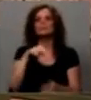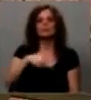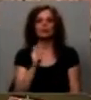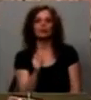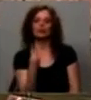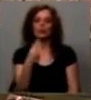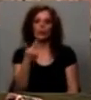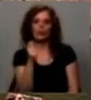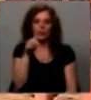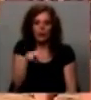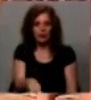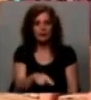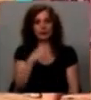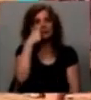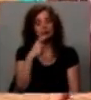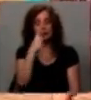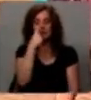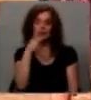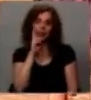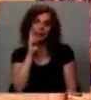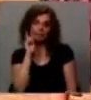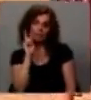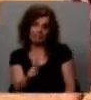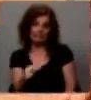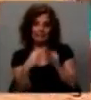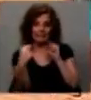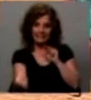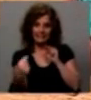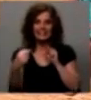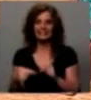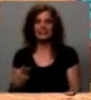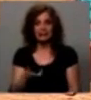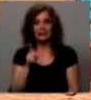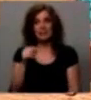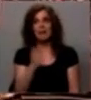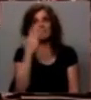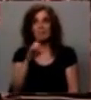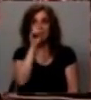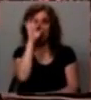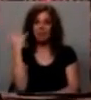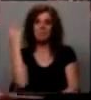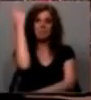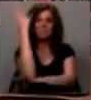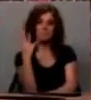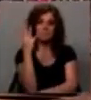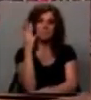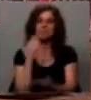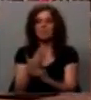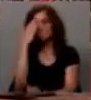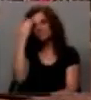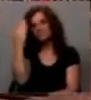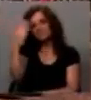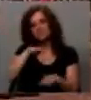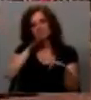das principais atrações turísticas da cidade de Cambridge, a par desta árvore plantada em homenagem ao cientista que descobriu a